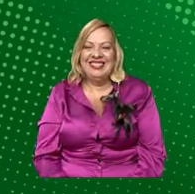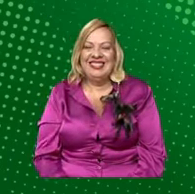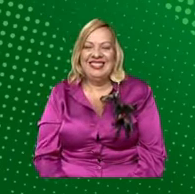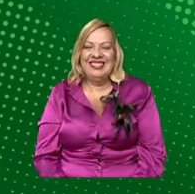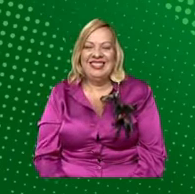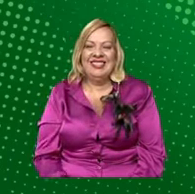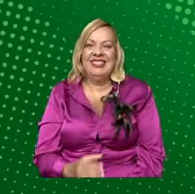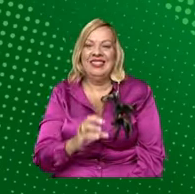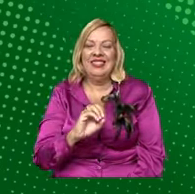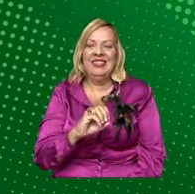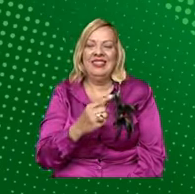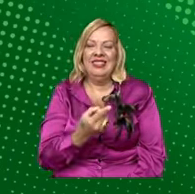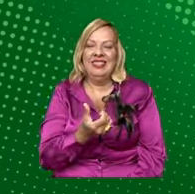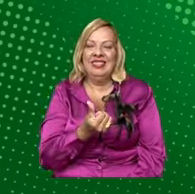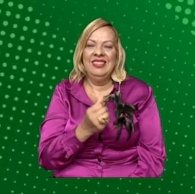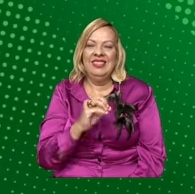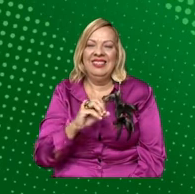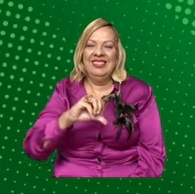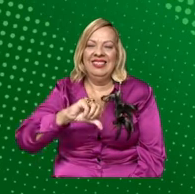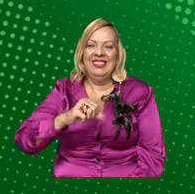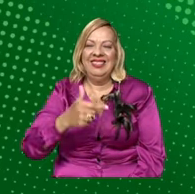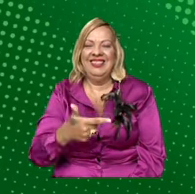aqui o título